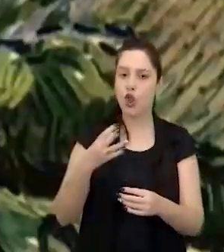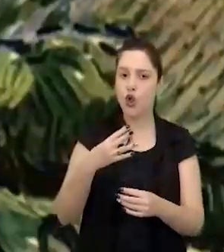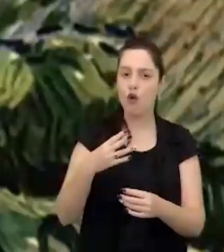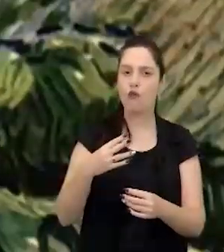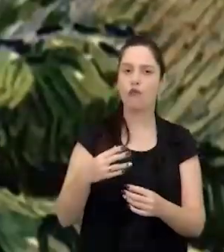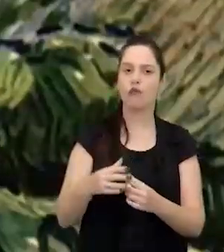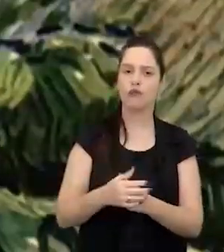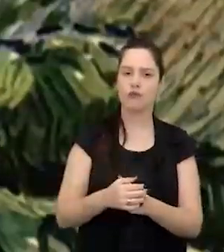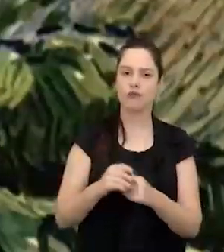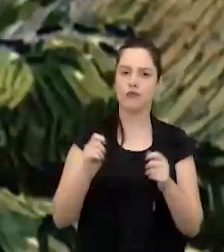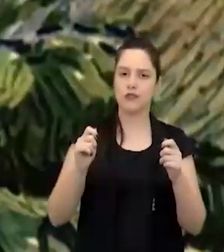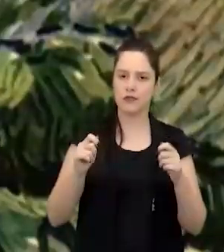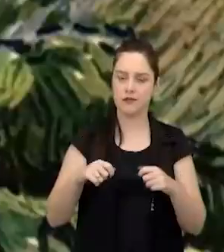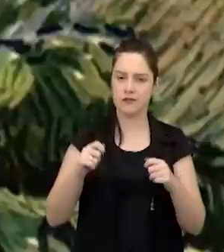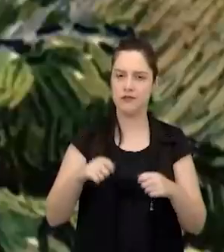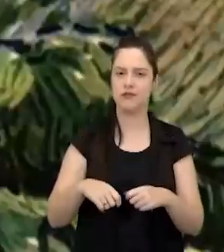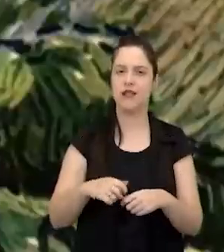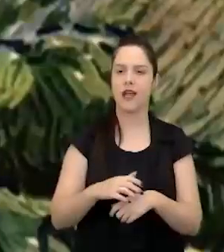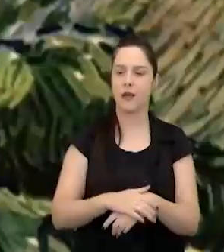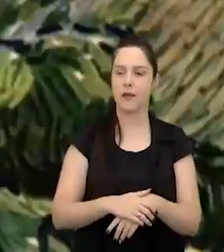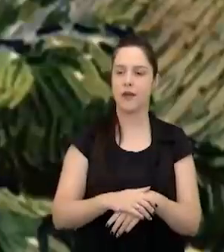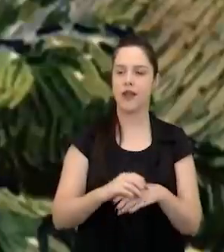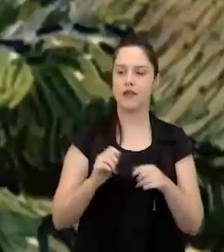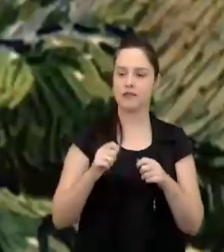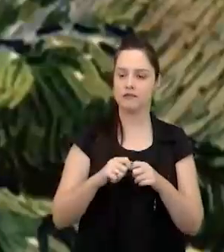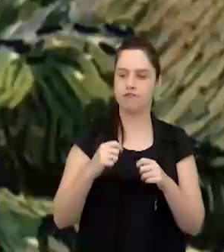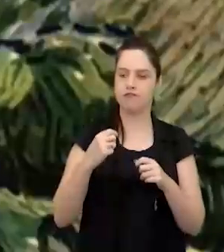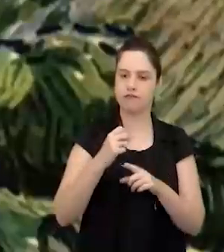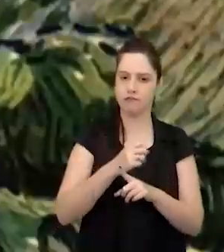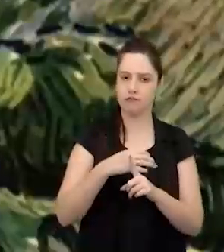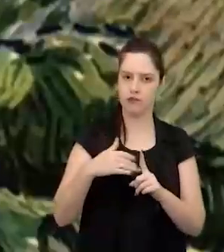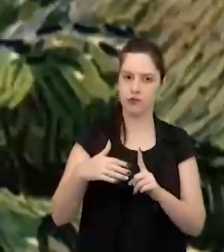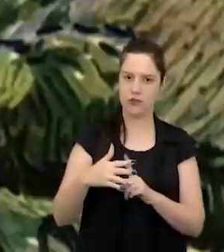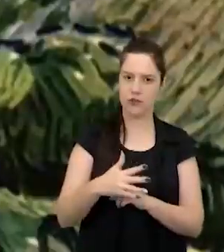conceito já estabelecido na nossa sociedade, para aquele símbolo.